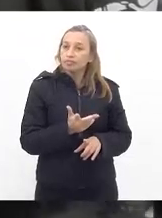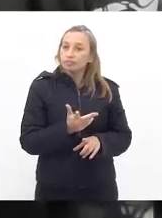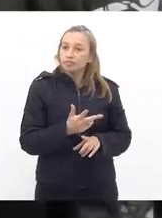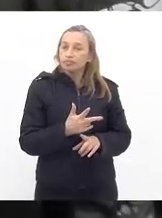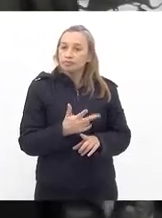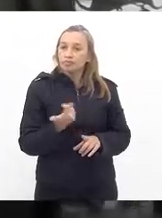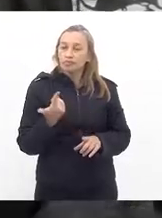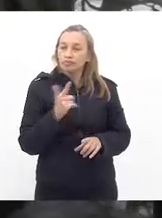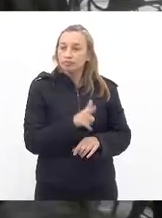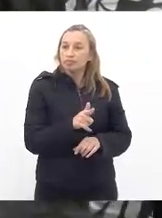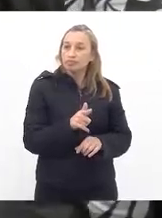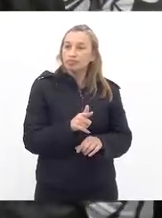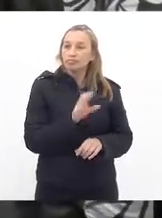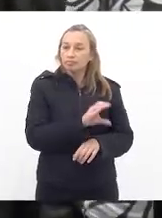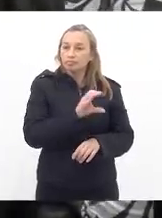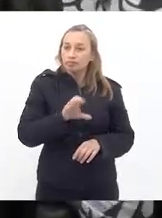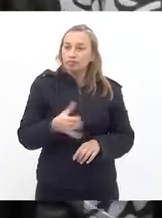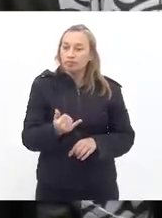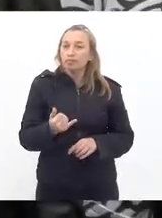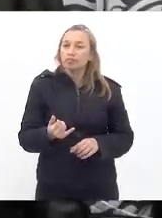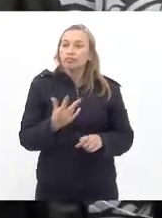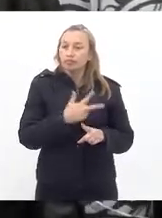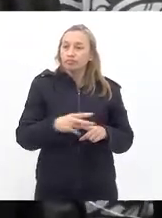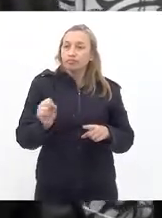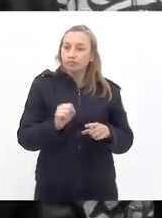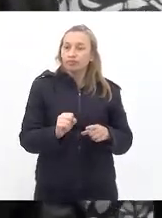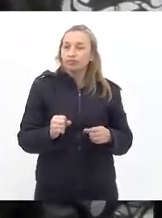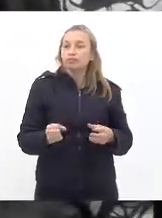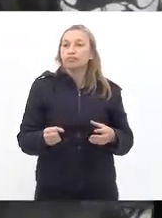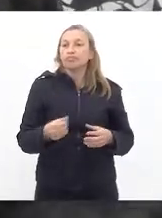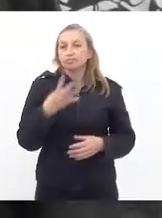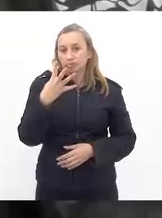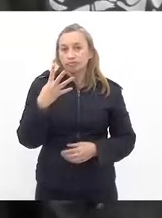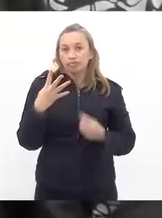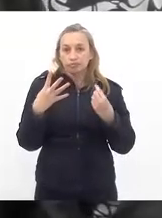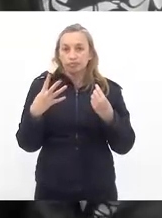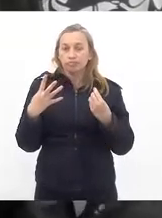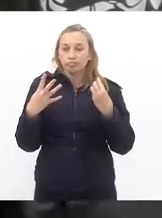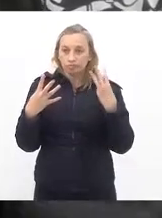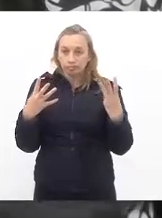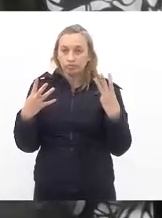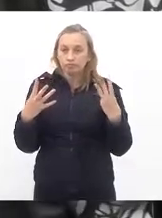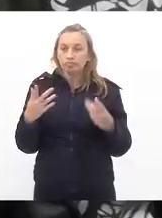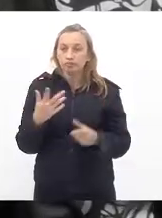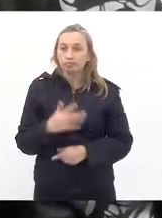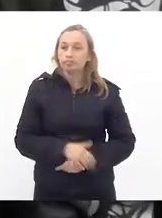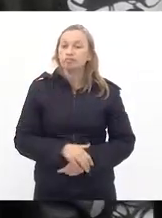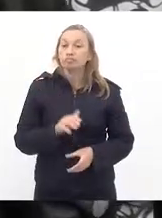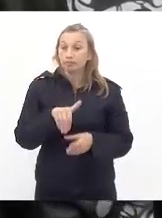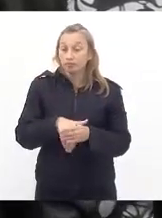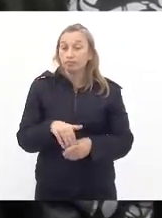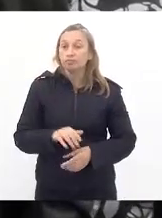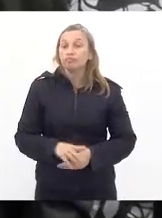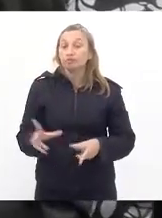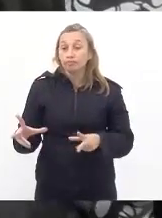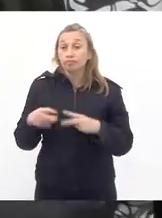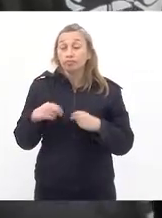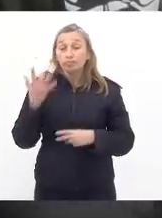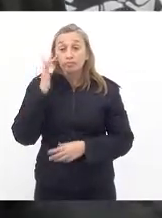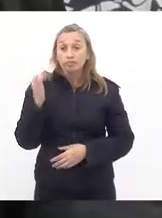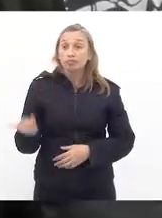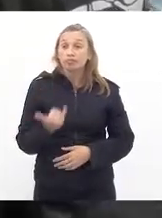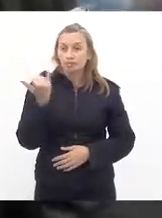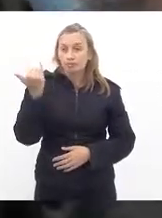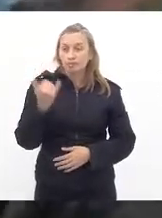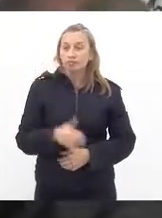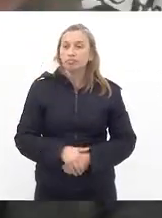aí o projeto obteve Vitória pela oportunidade por 4 votos a 3 no mérito eu